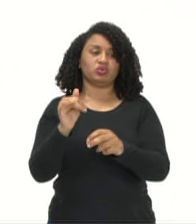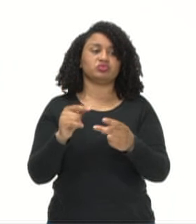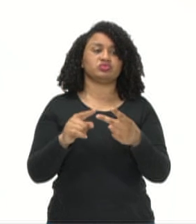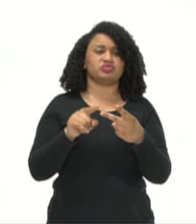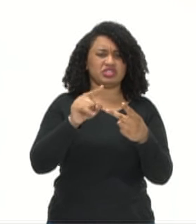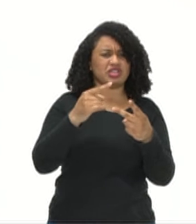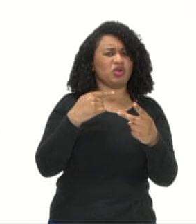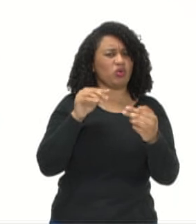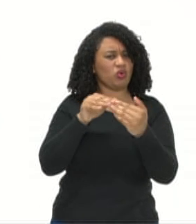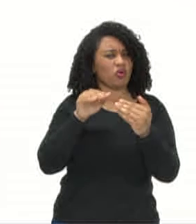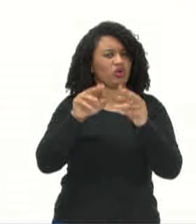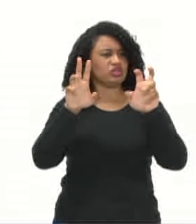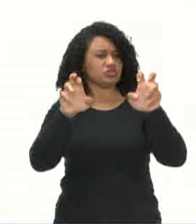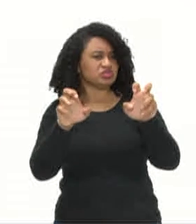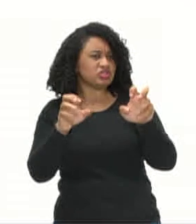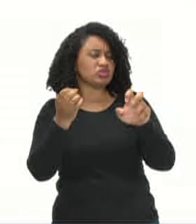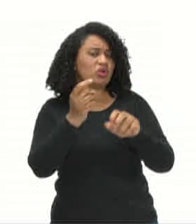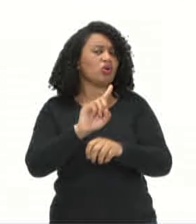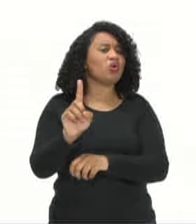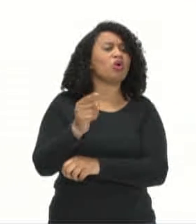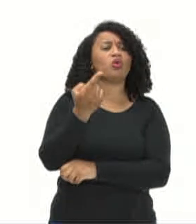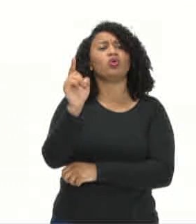daria ao conto? Ó,